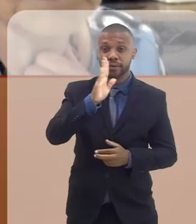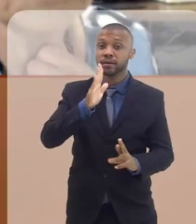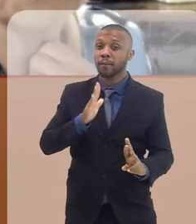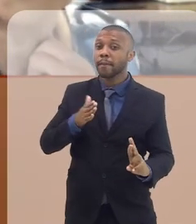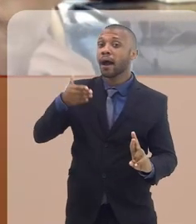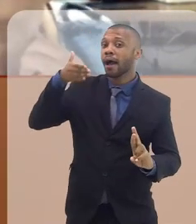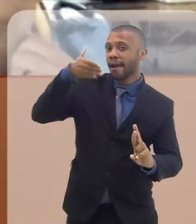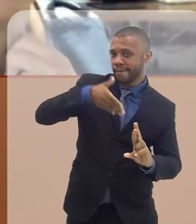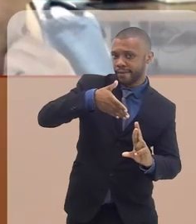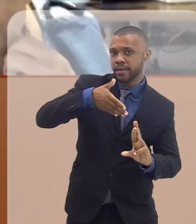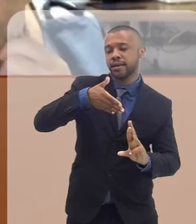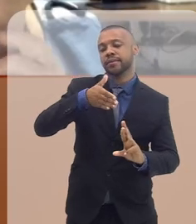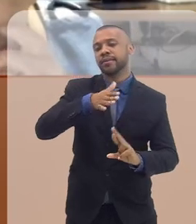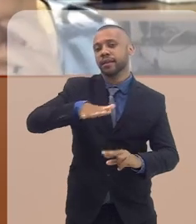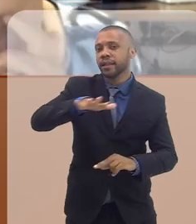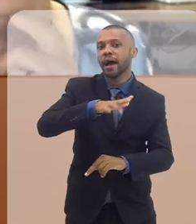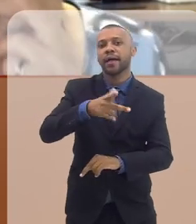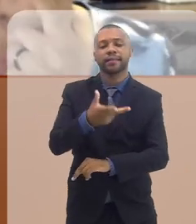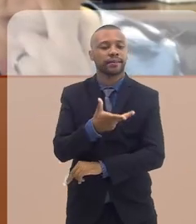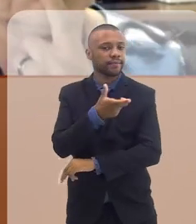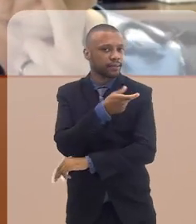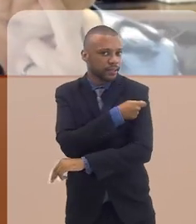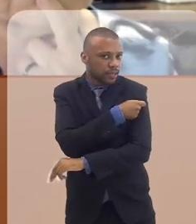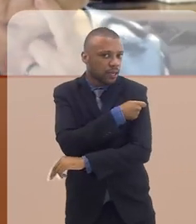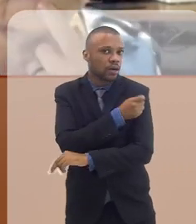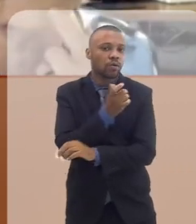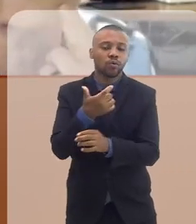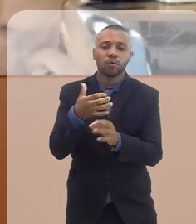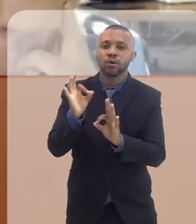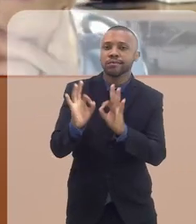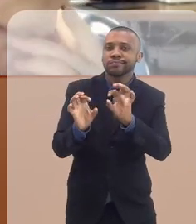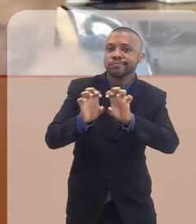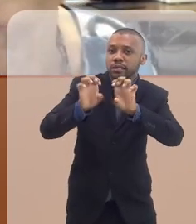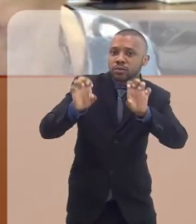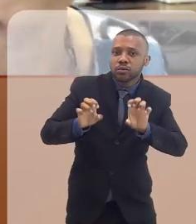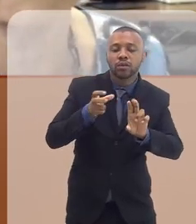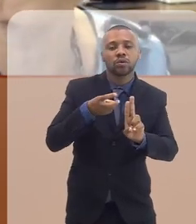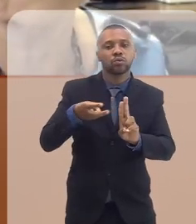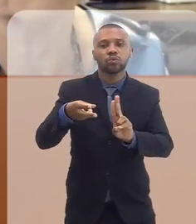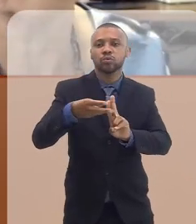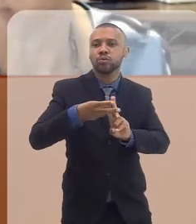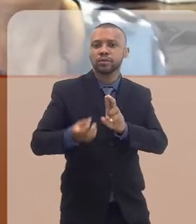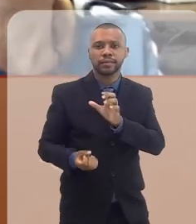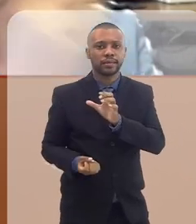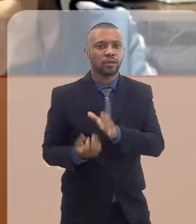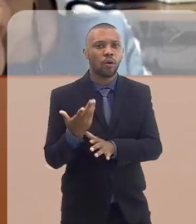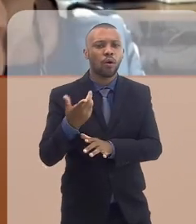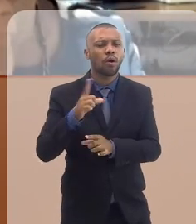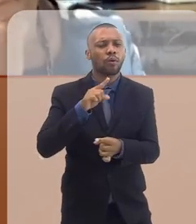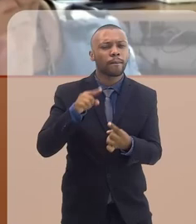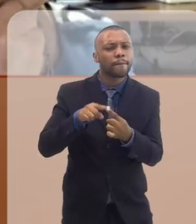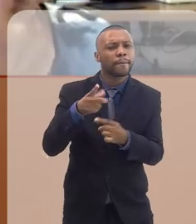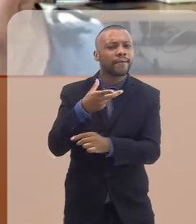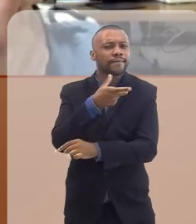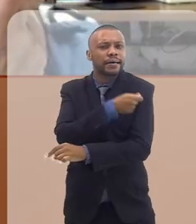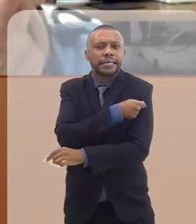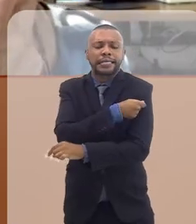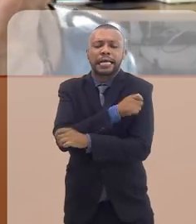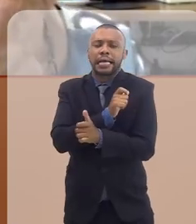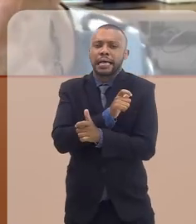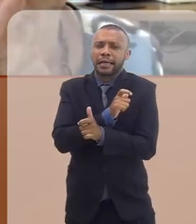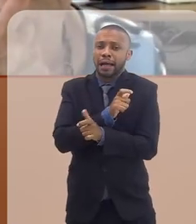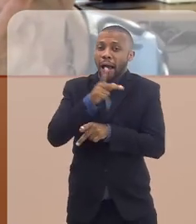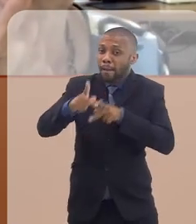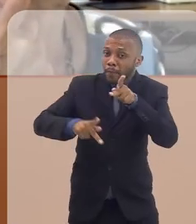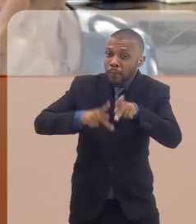é uma referência, né, nessa questão da vacinação, na estrutura que o SUS criou para